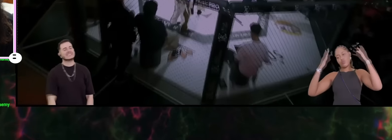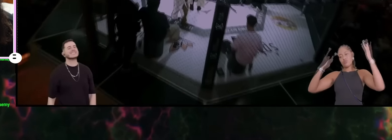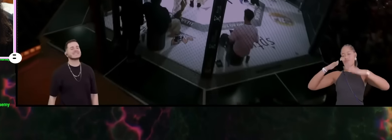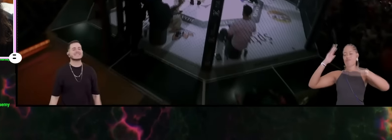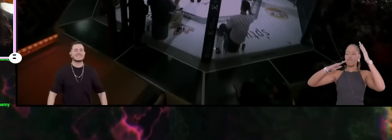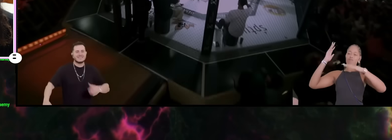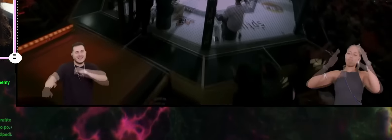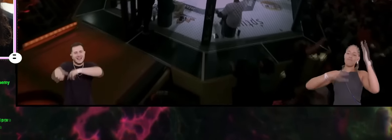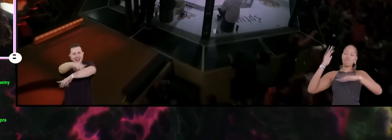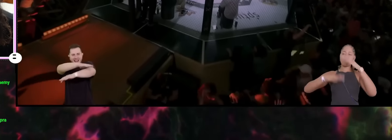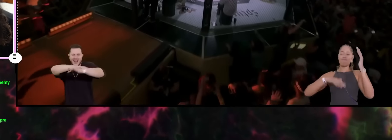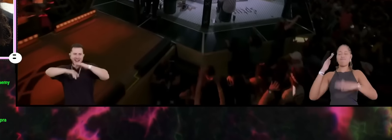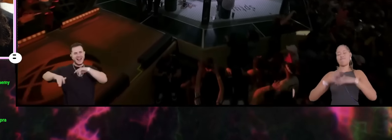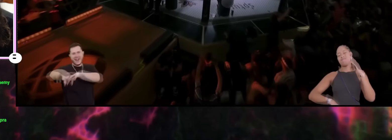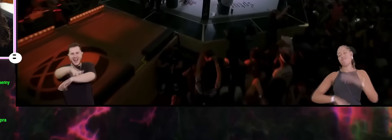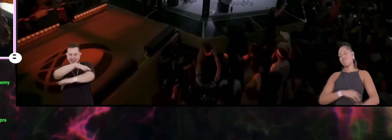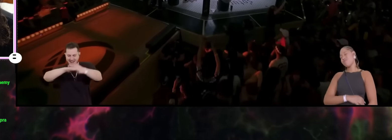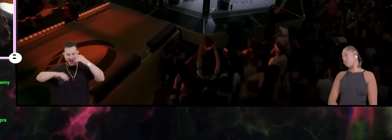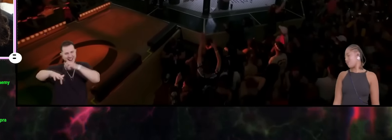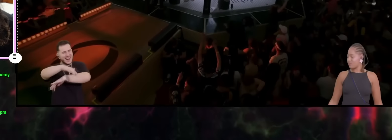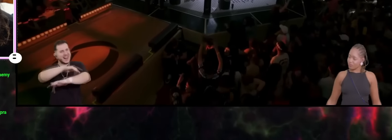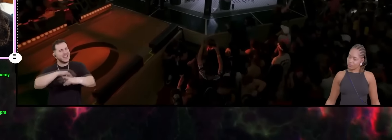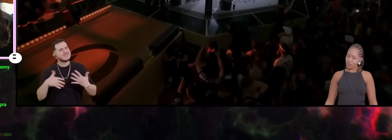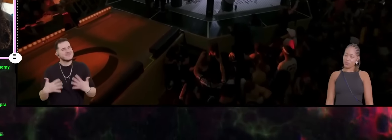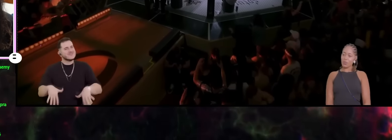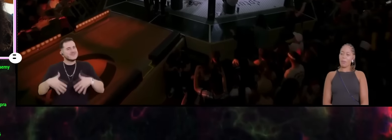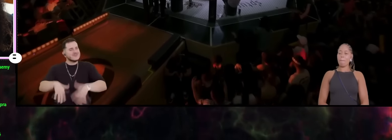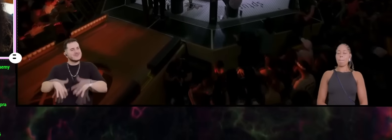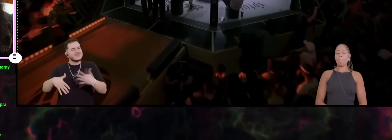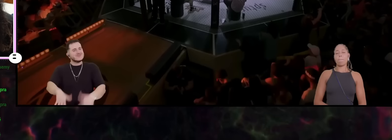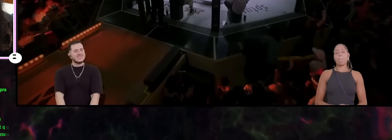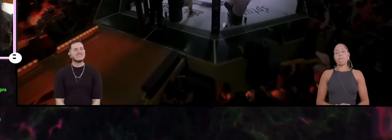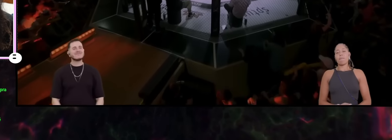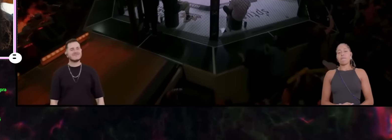Por incrível que pareça, eu achei a KM um pouquinho melhor.